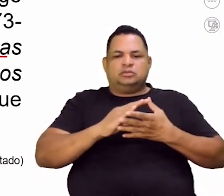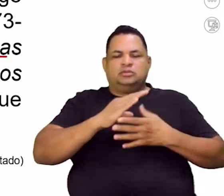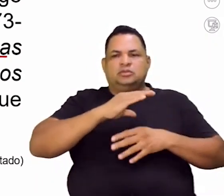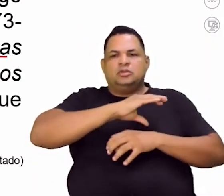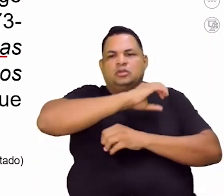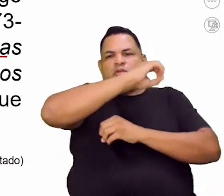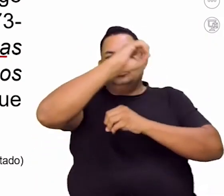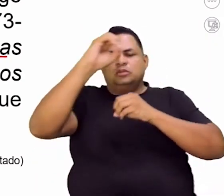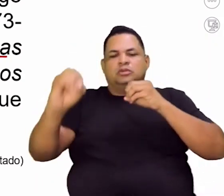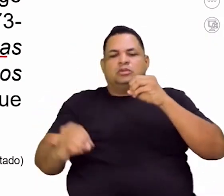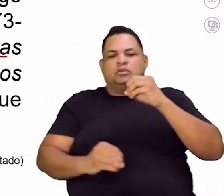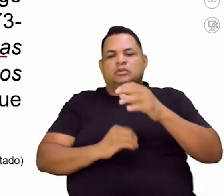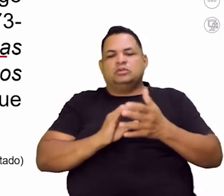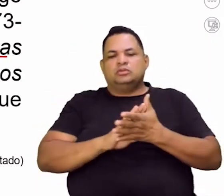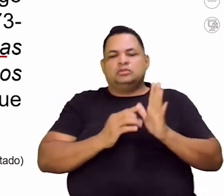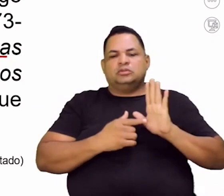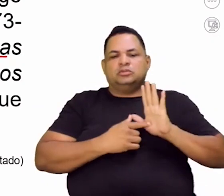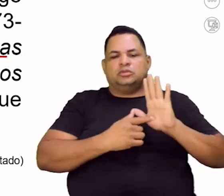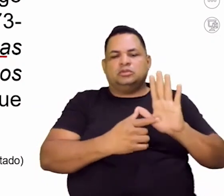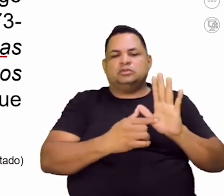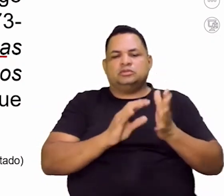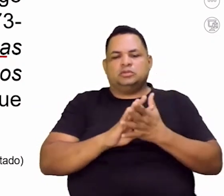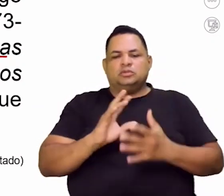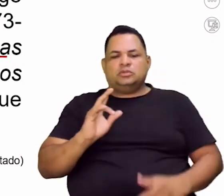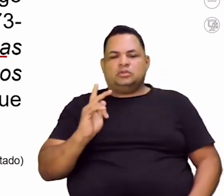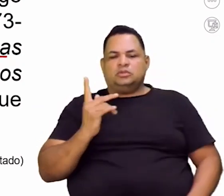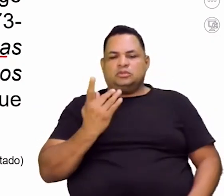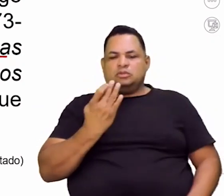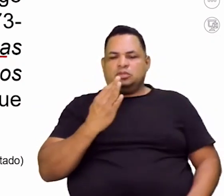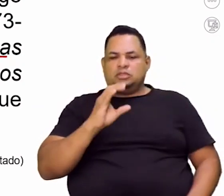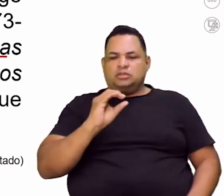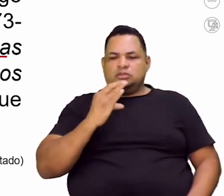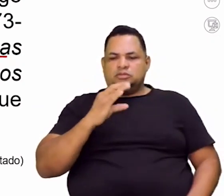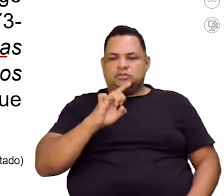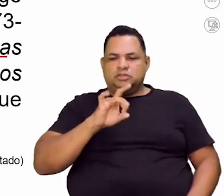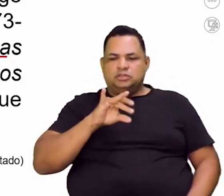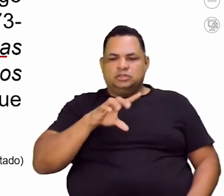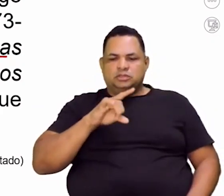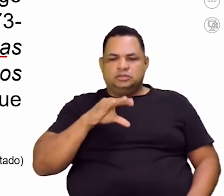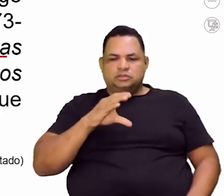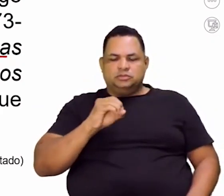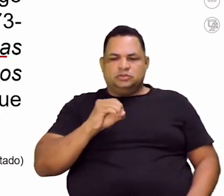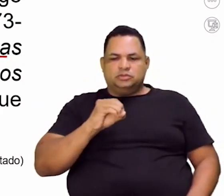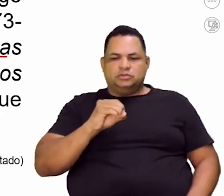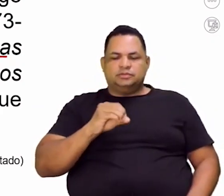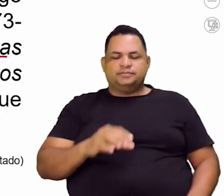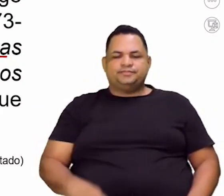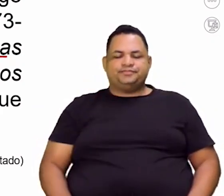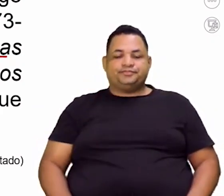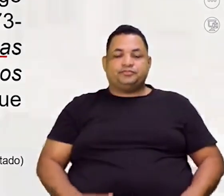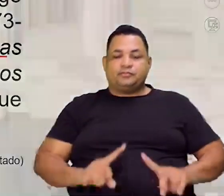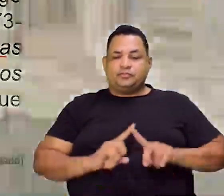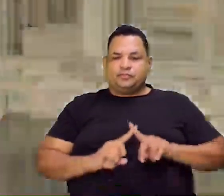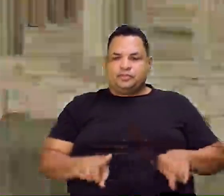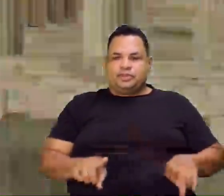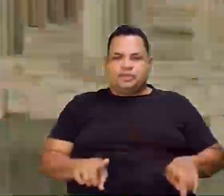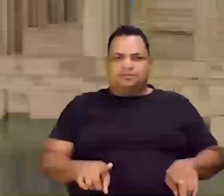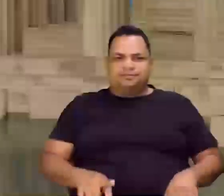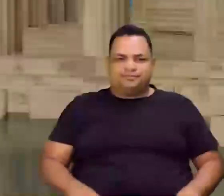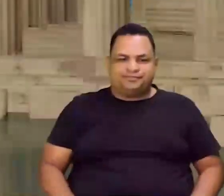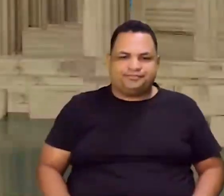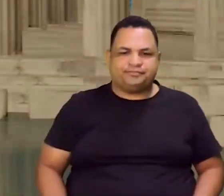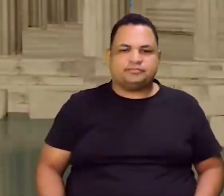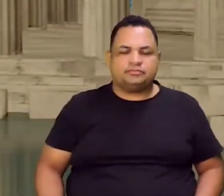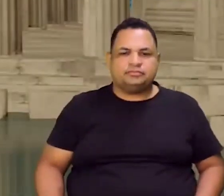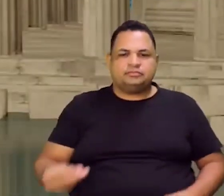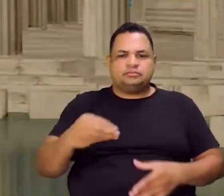expõe o heliocentrismo. Está aqui, ó. O Copérnico já trouxe essa ideia. Porém, veja bem aqui, ó, no âmbito